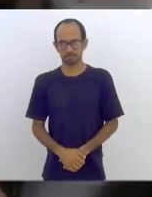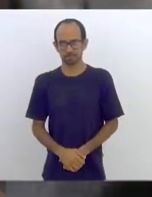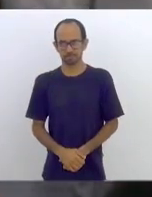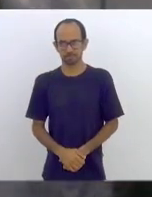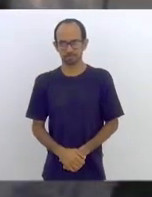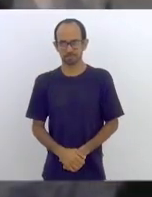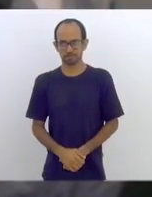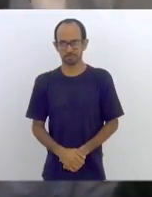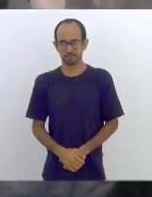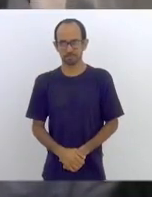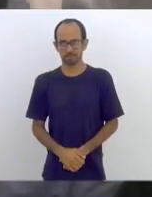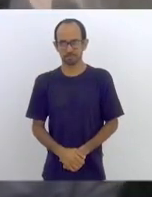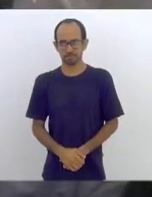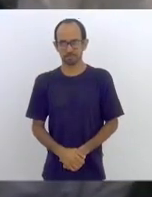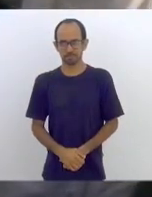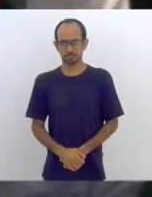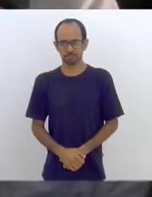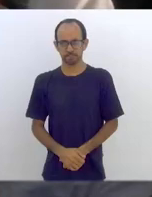Muito obrigada.